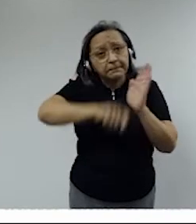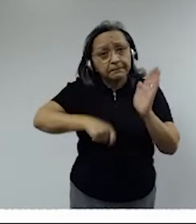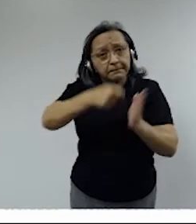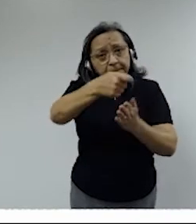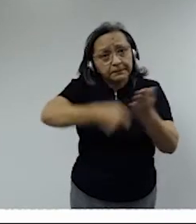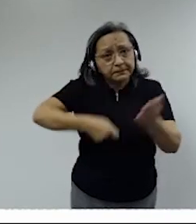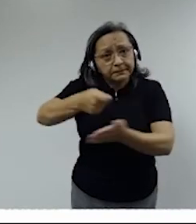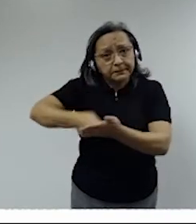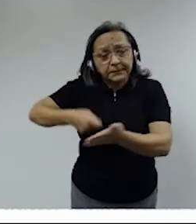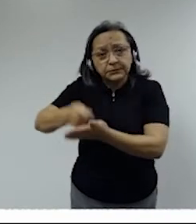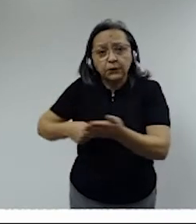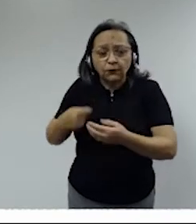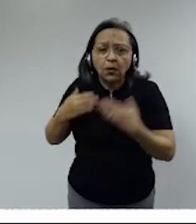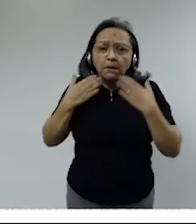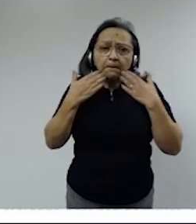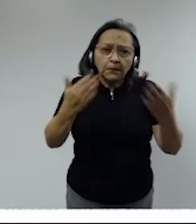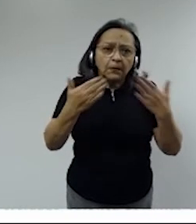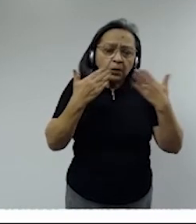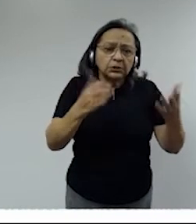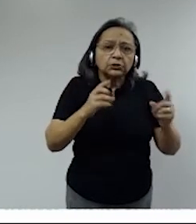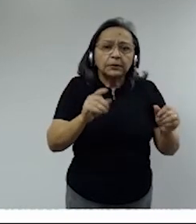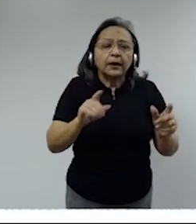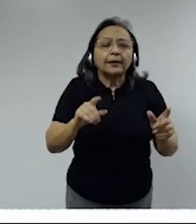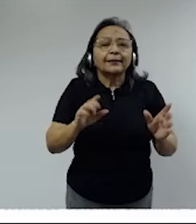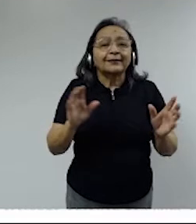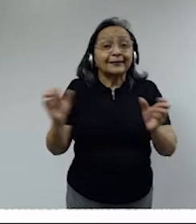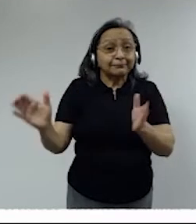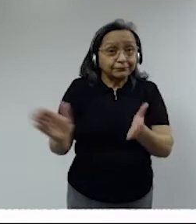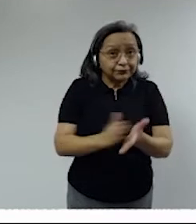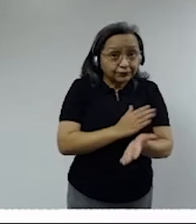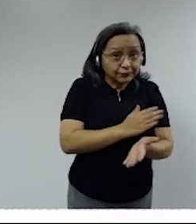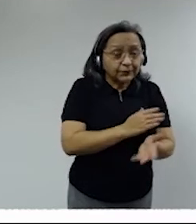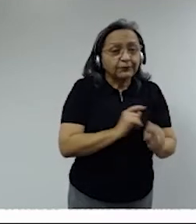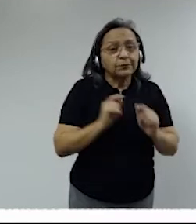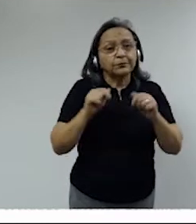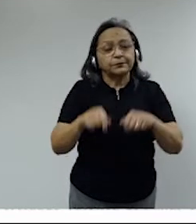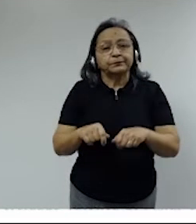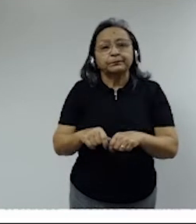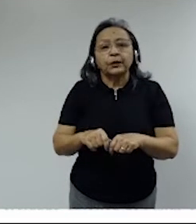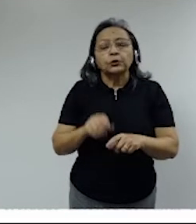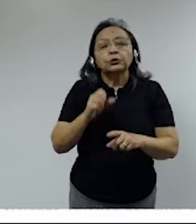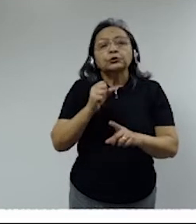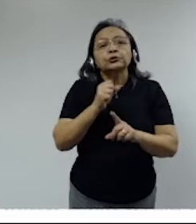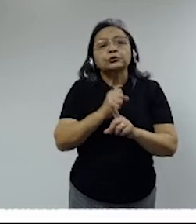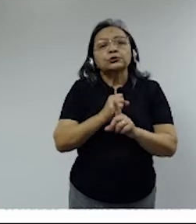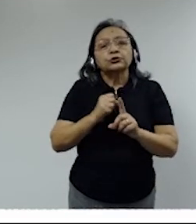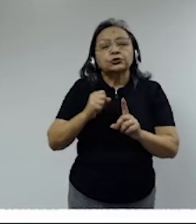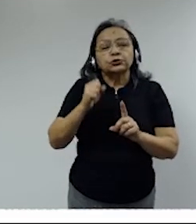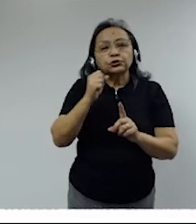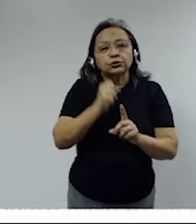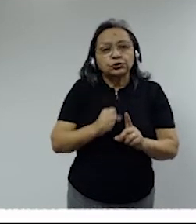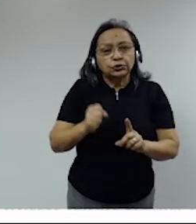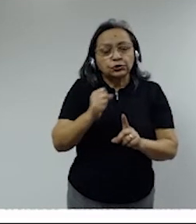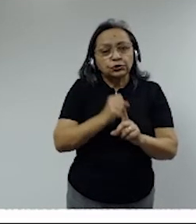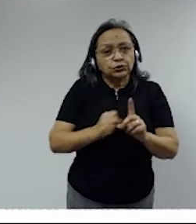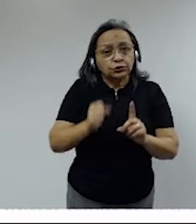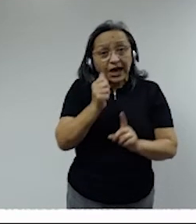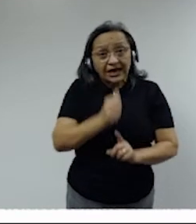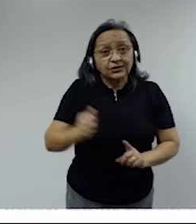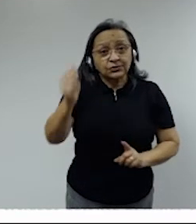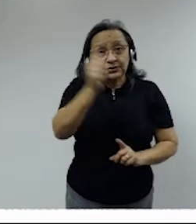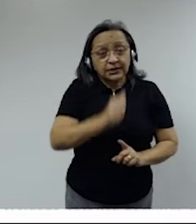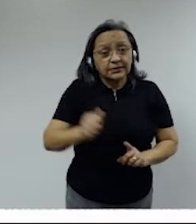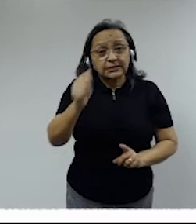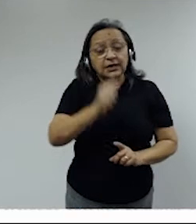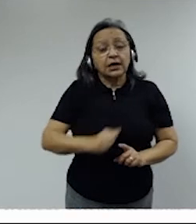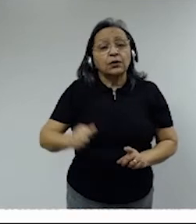por aqui, né, para depois a gente trabalhar alguns outros aspectos. Bom, Sociedade Brasileira de Bioética, ela também se manifestou, ela